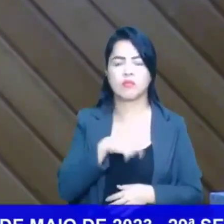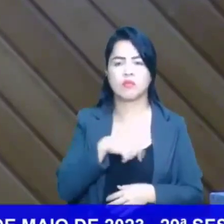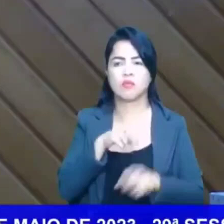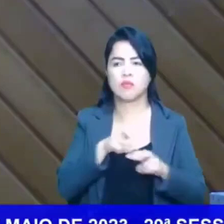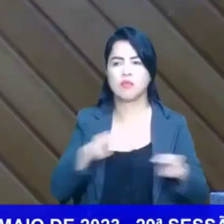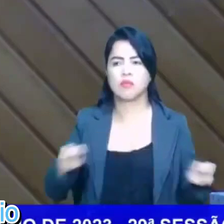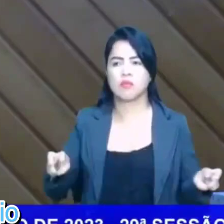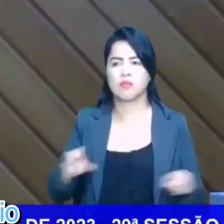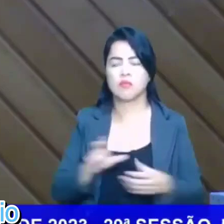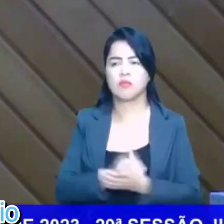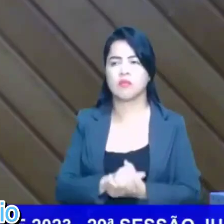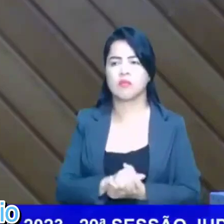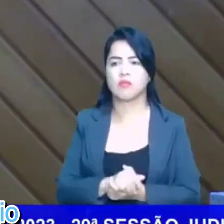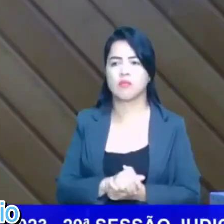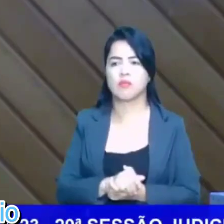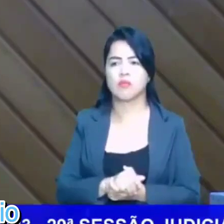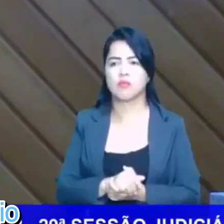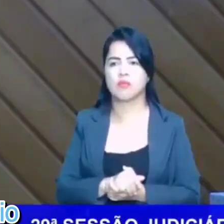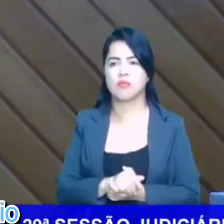casa.